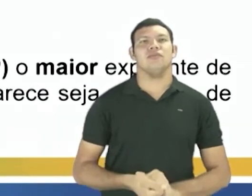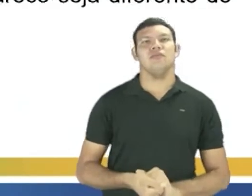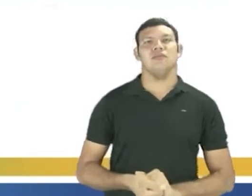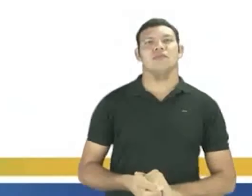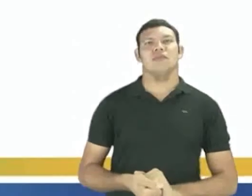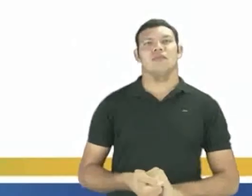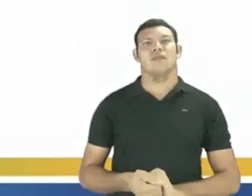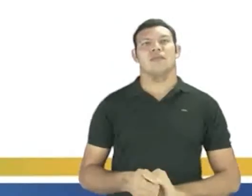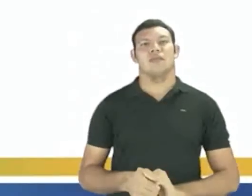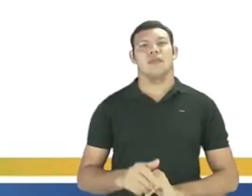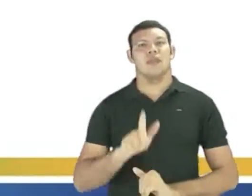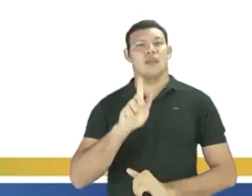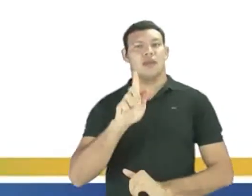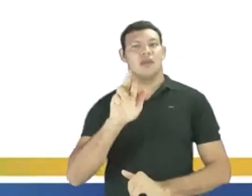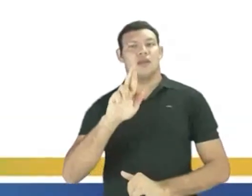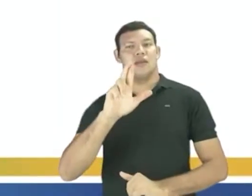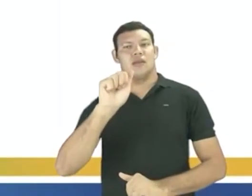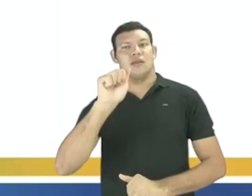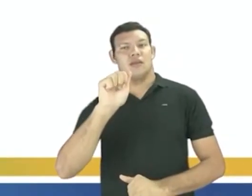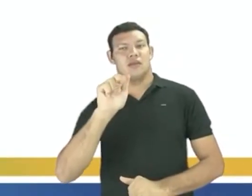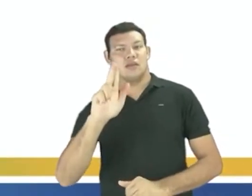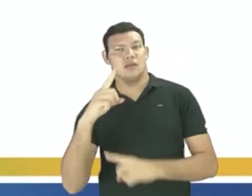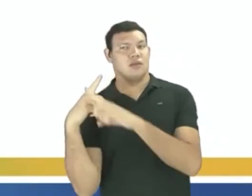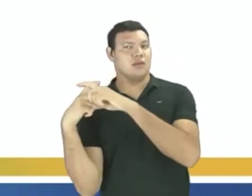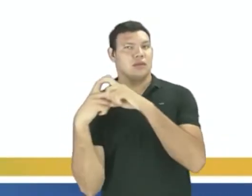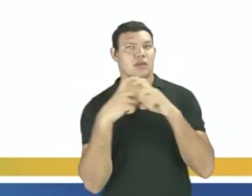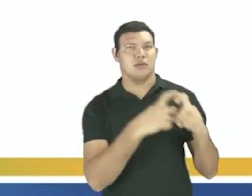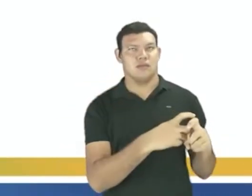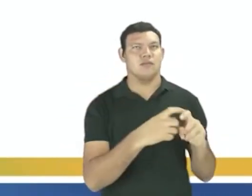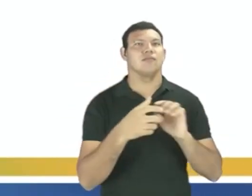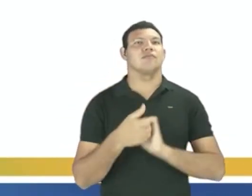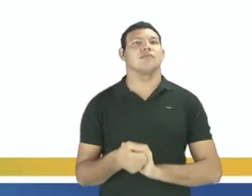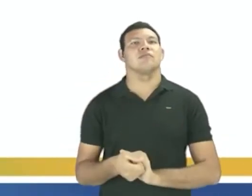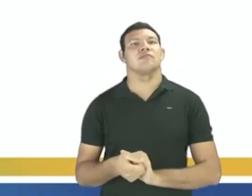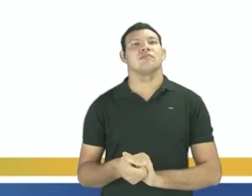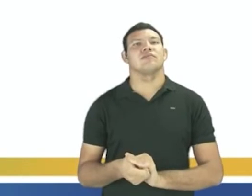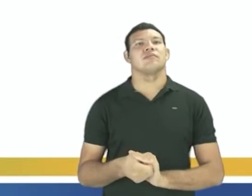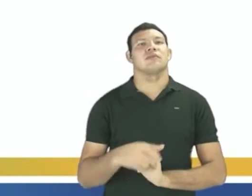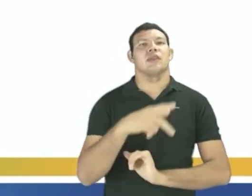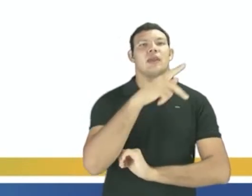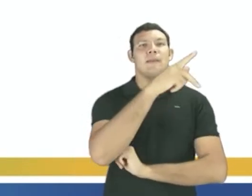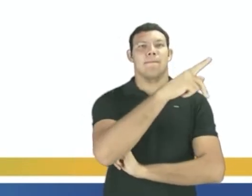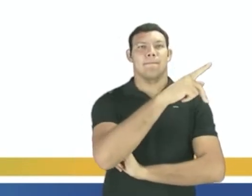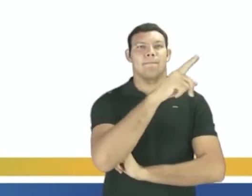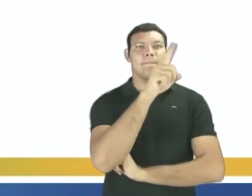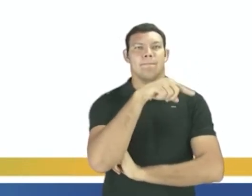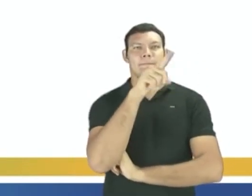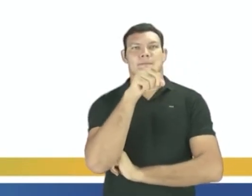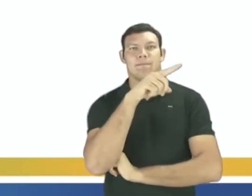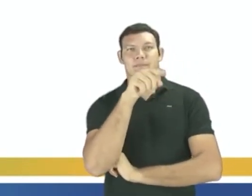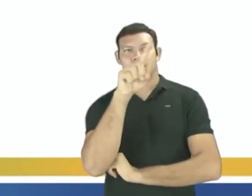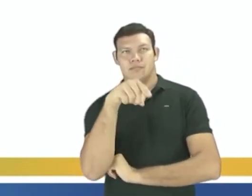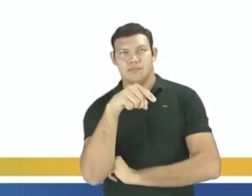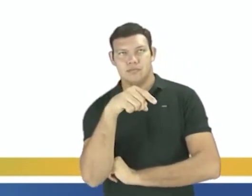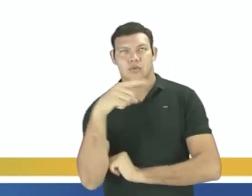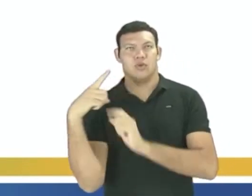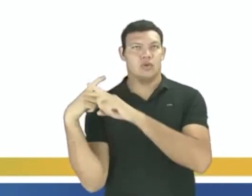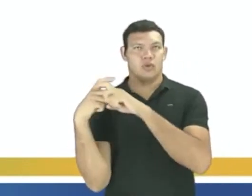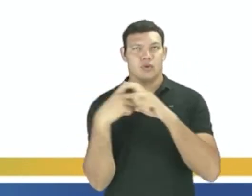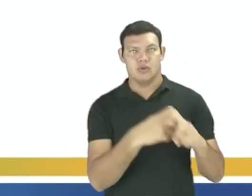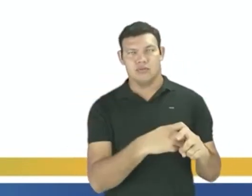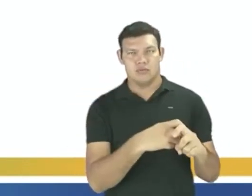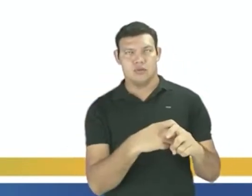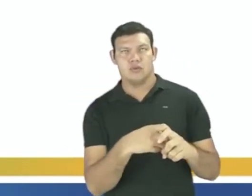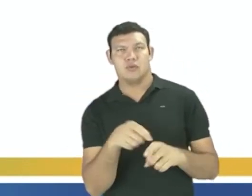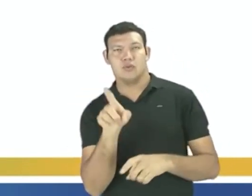polinômio. Seja um polinômio não nulo, chamaremos de grau de P de x, indicamos por GR de P,